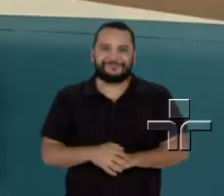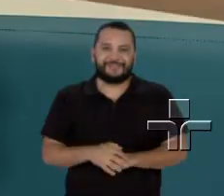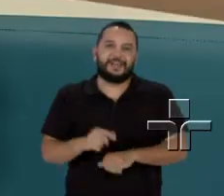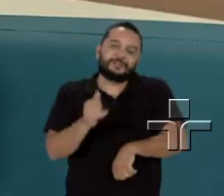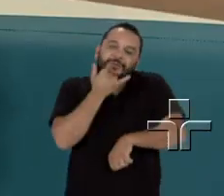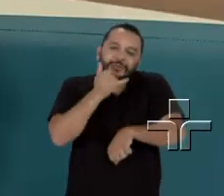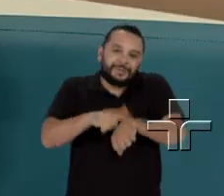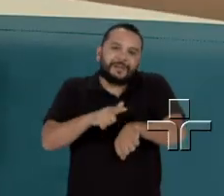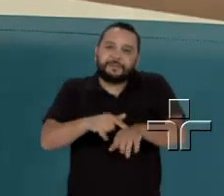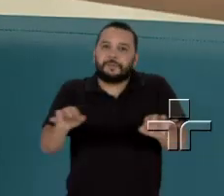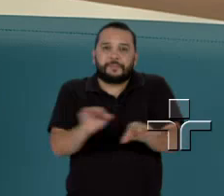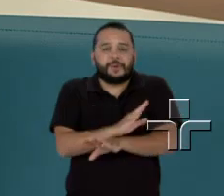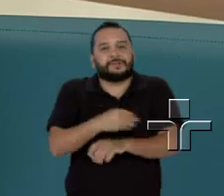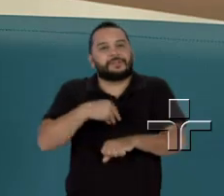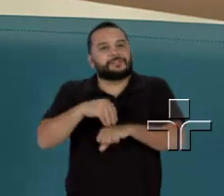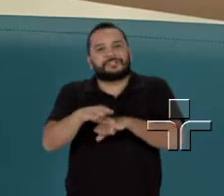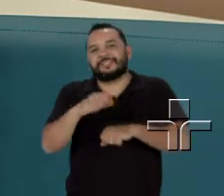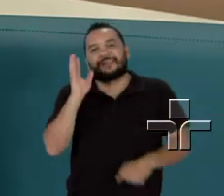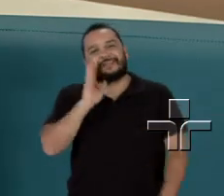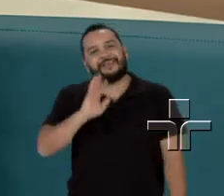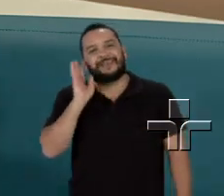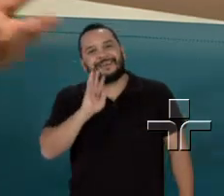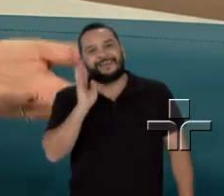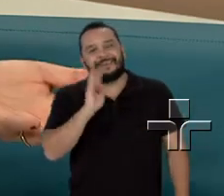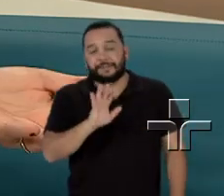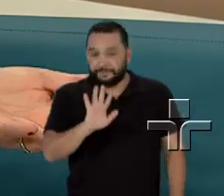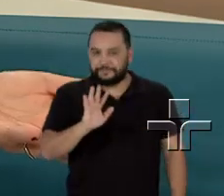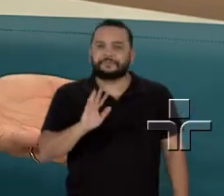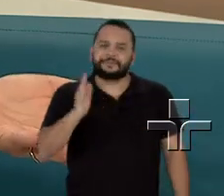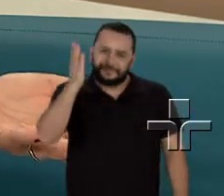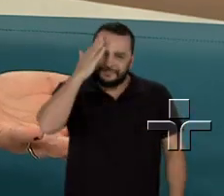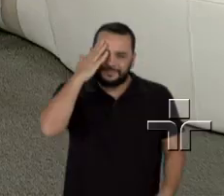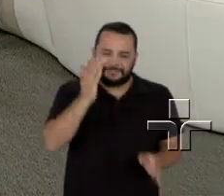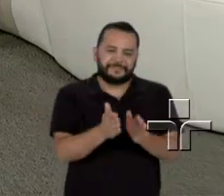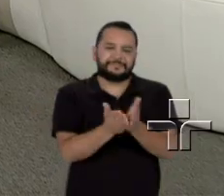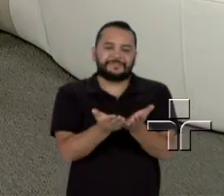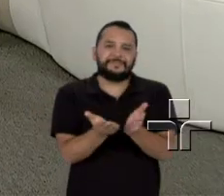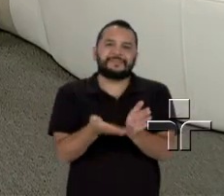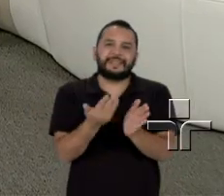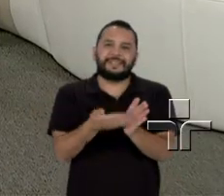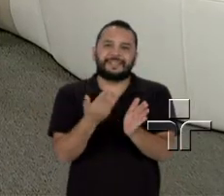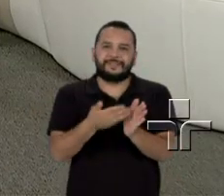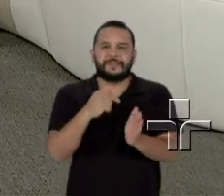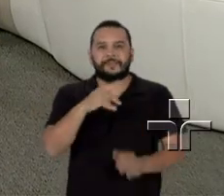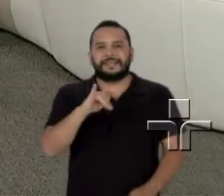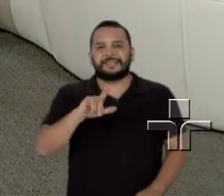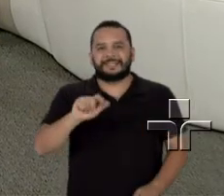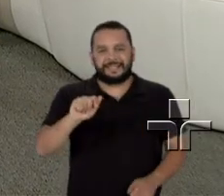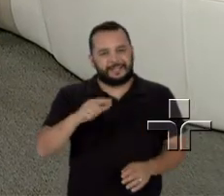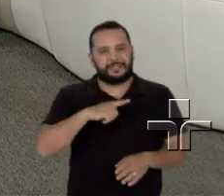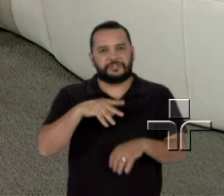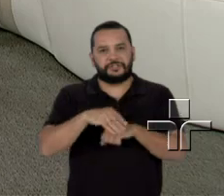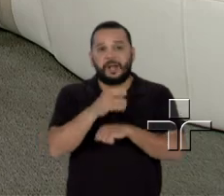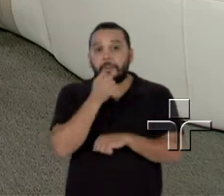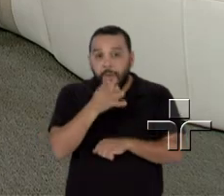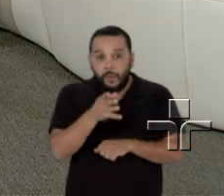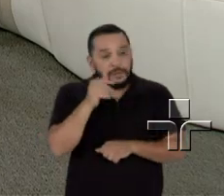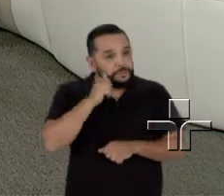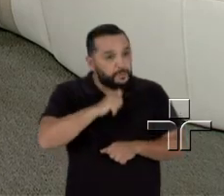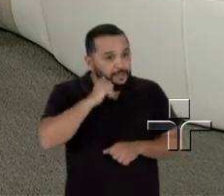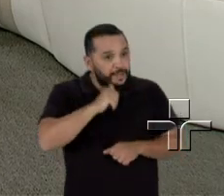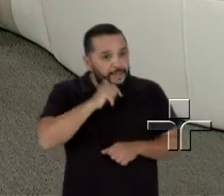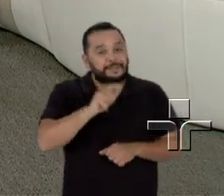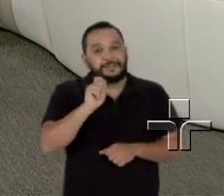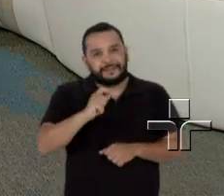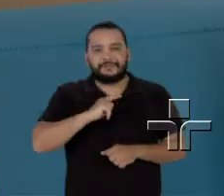o nosso programa são dicas tão legais até eu sei que nos livros da pátria tem uma dica que é boa para as mulheres também que as mulheres fazem